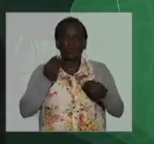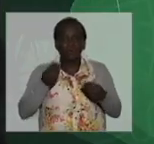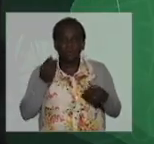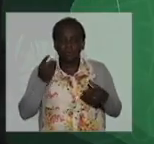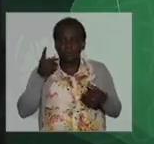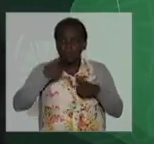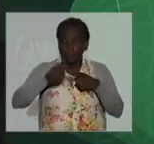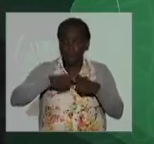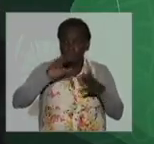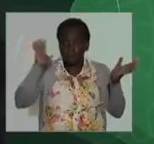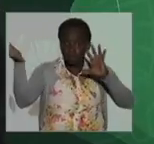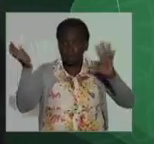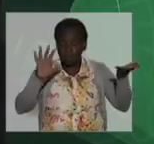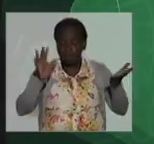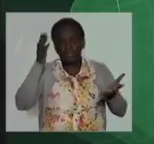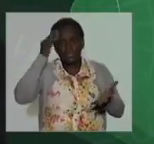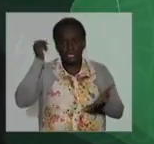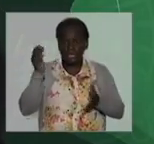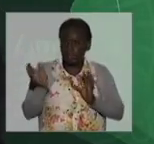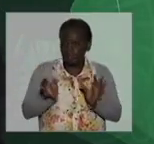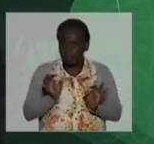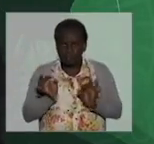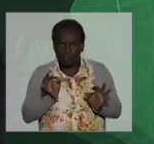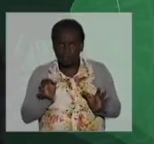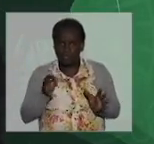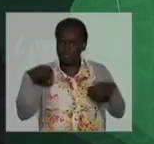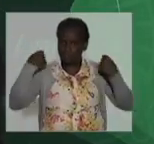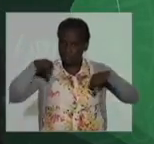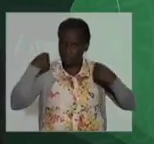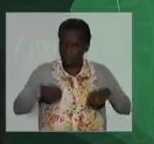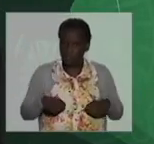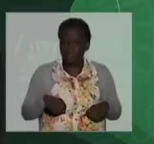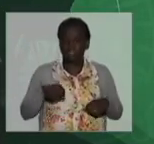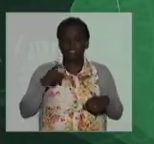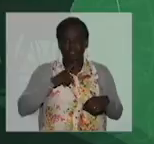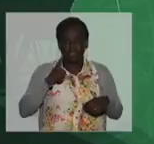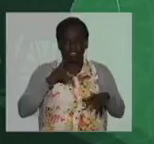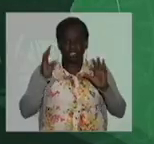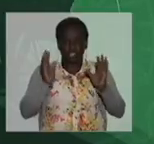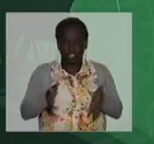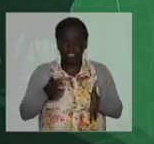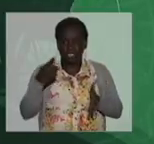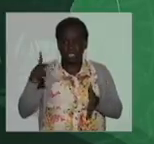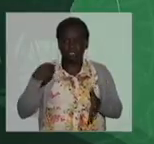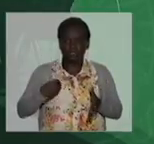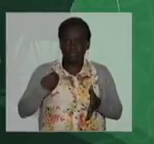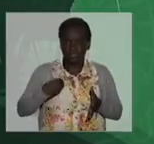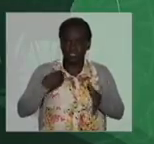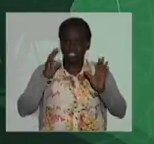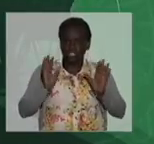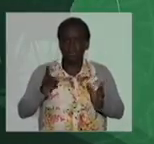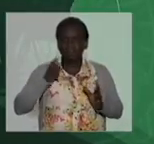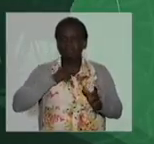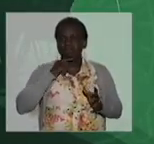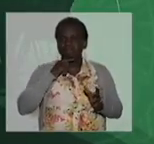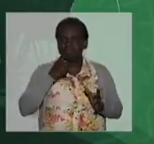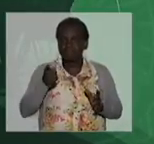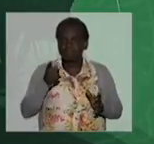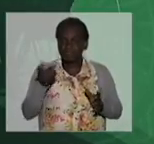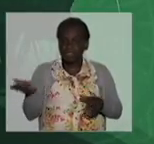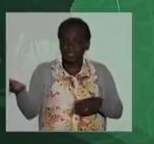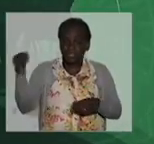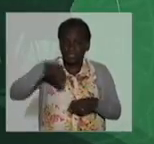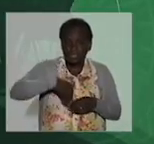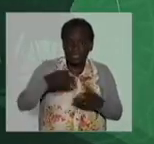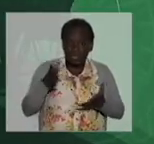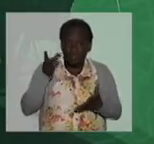saber como lidar em situações adversas. Perfeito. Esse exemplo da atividade física, ele já vivenciou na experiência dele, mas ele não consegue